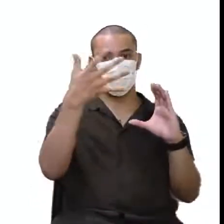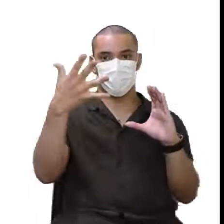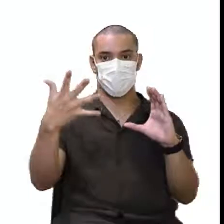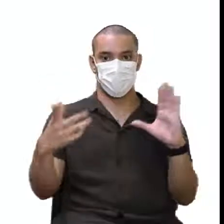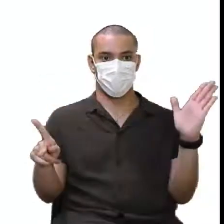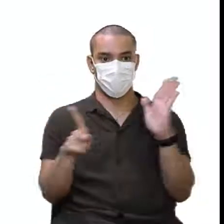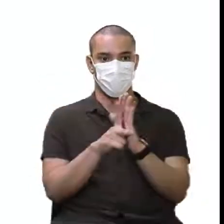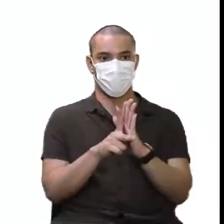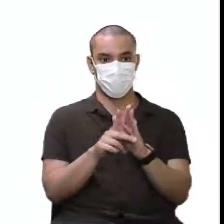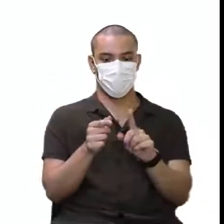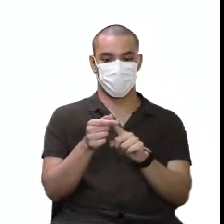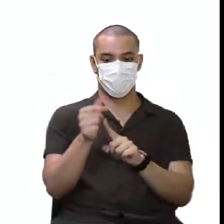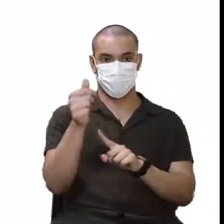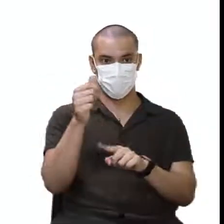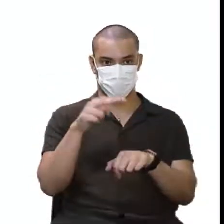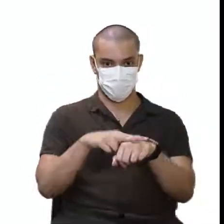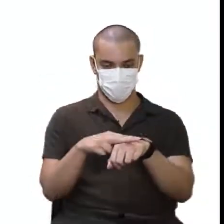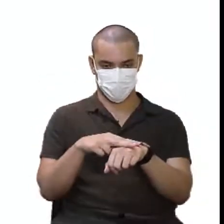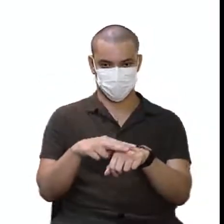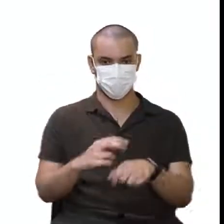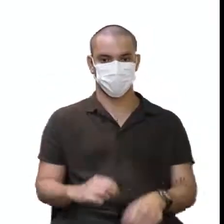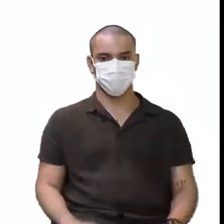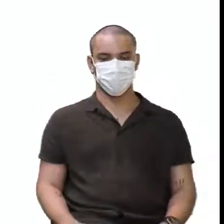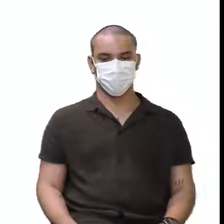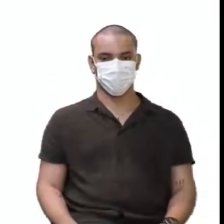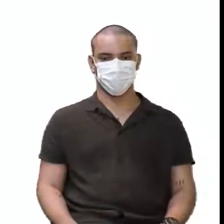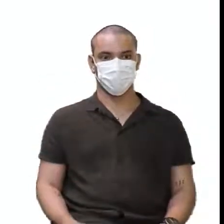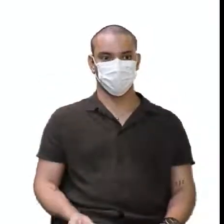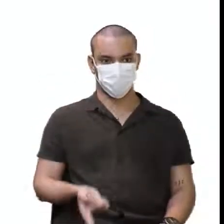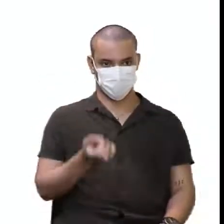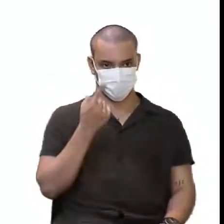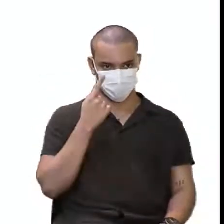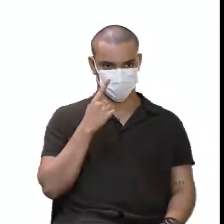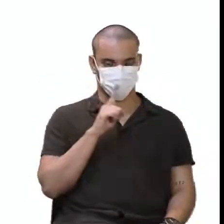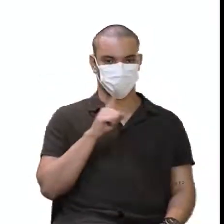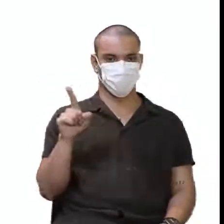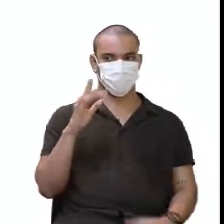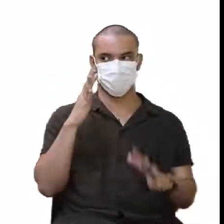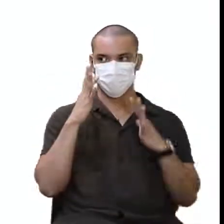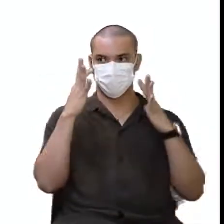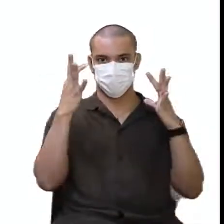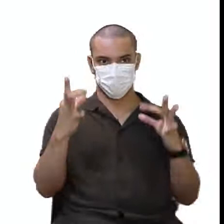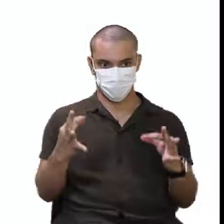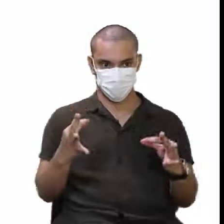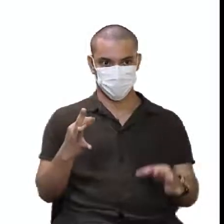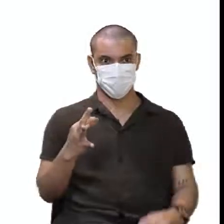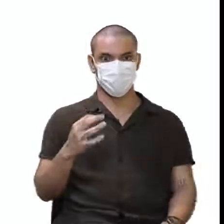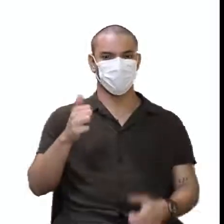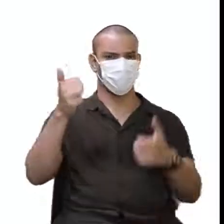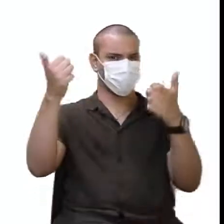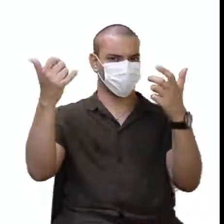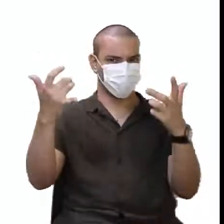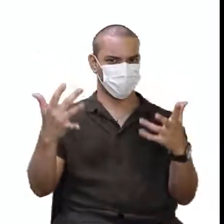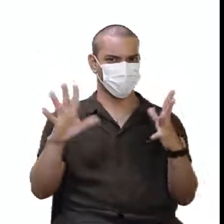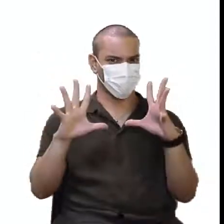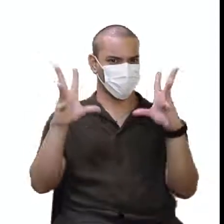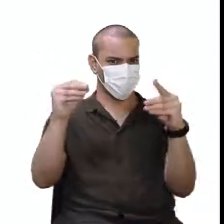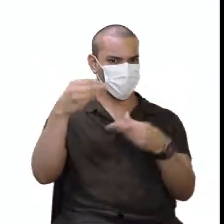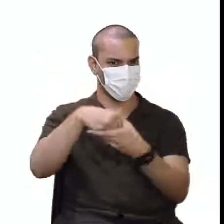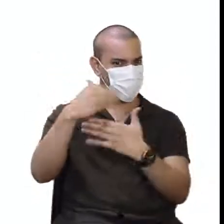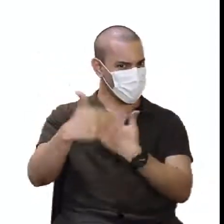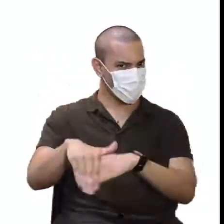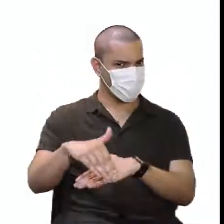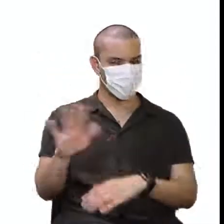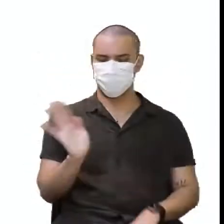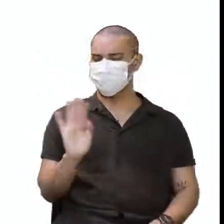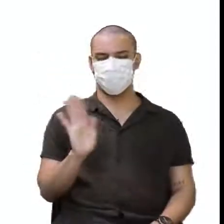características nas plantas das ervilhas. Vamos a cada uma delas agora. Preste atenção. Professora, você vai citar, pedir na prova todas elas? Não,